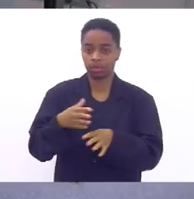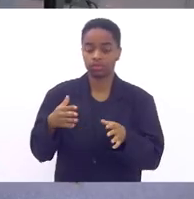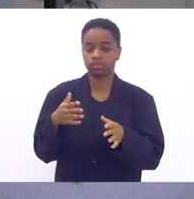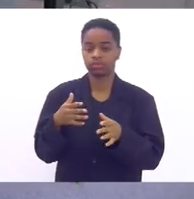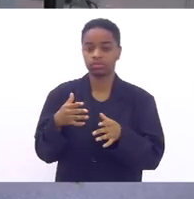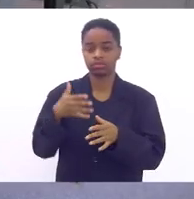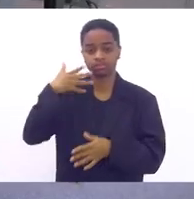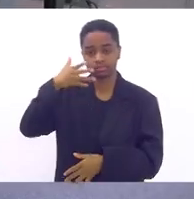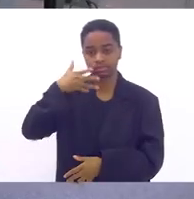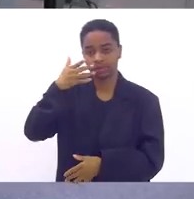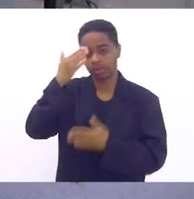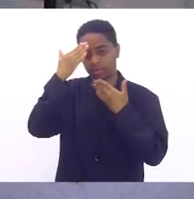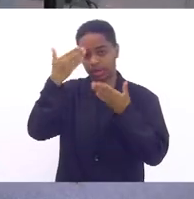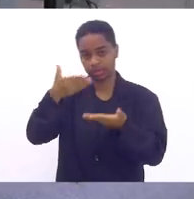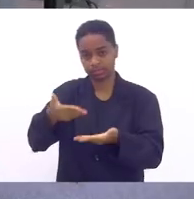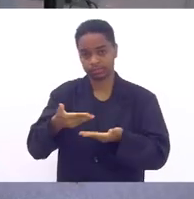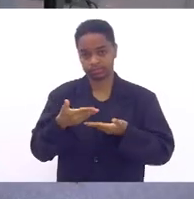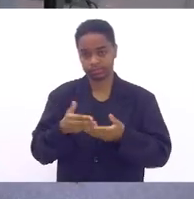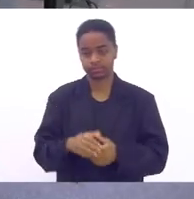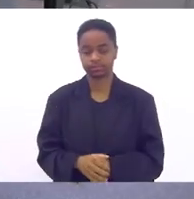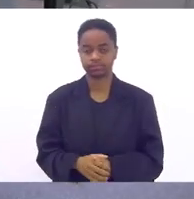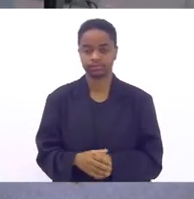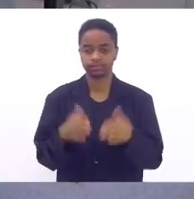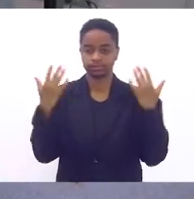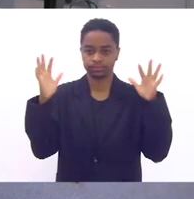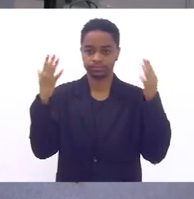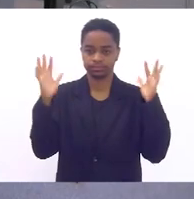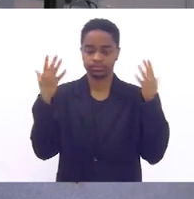Muito obrigado de novo pelo convite